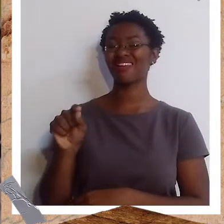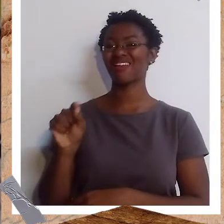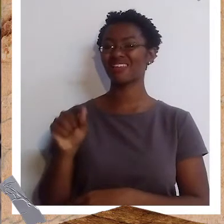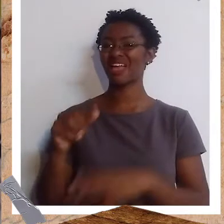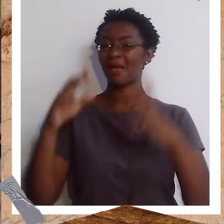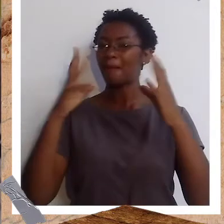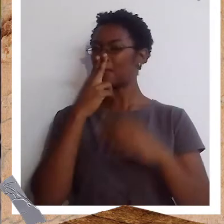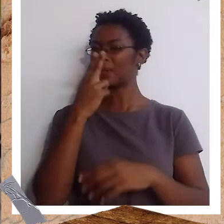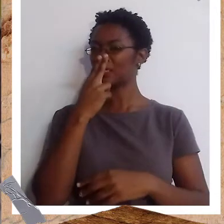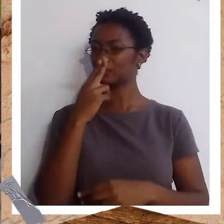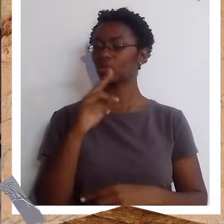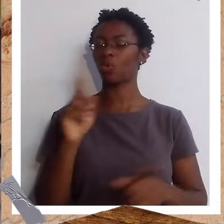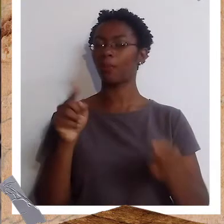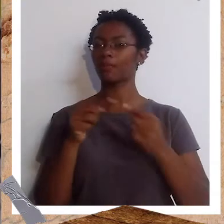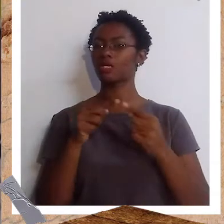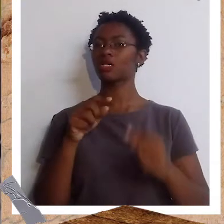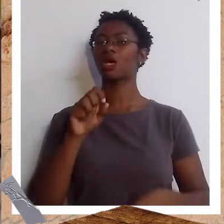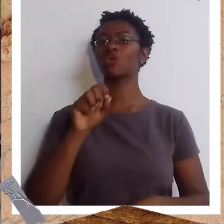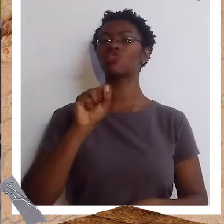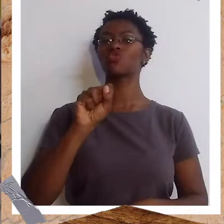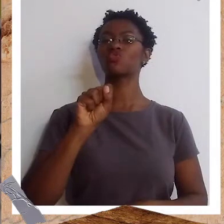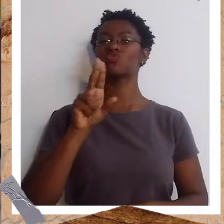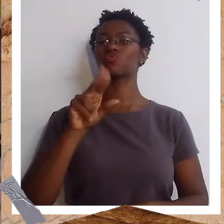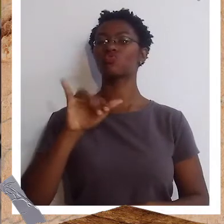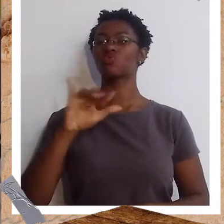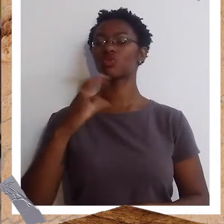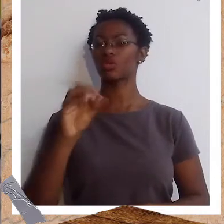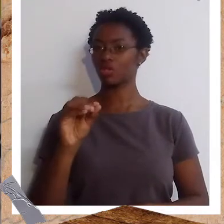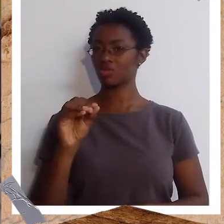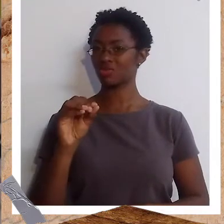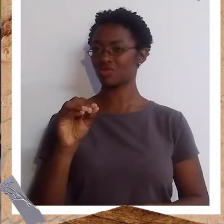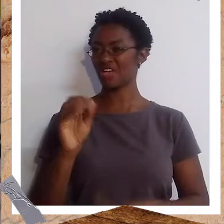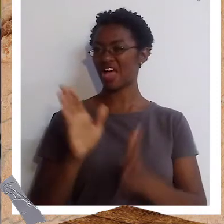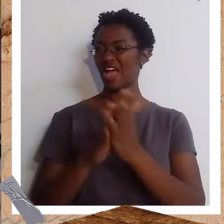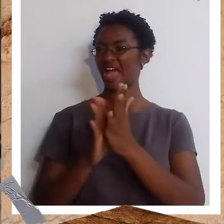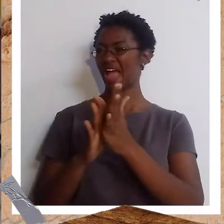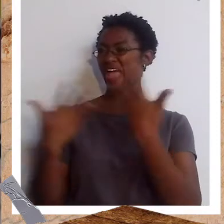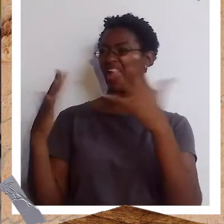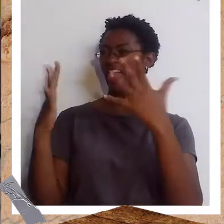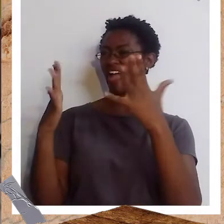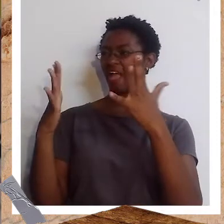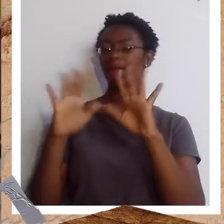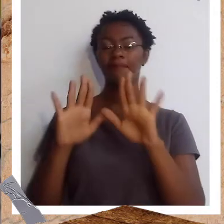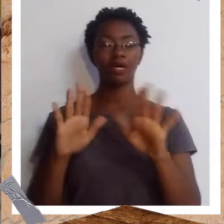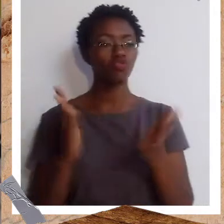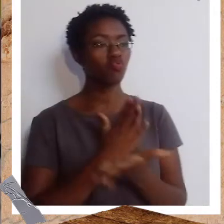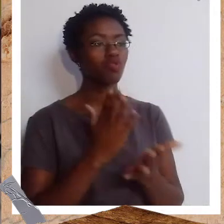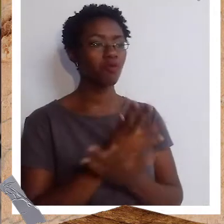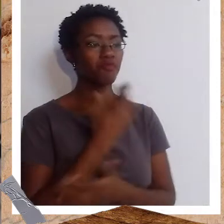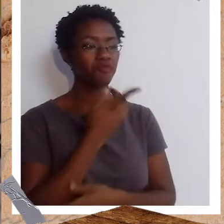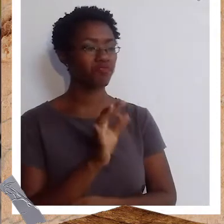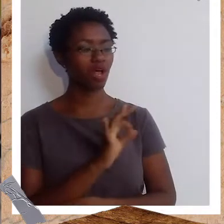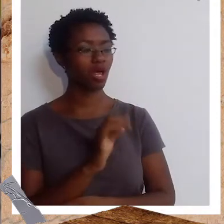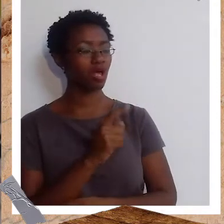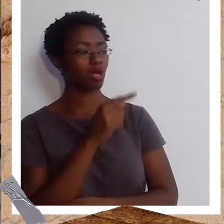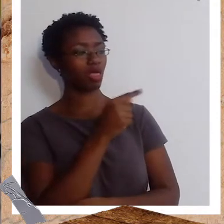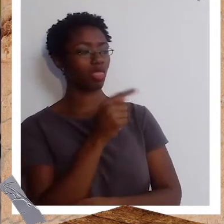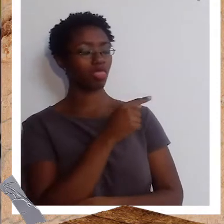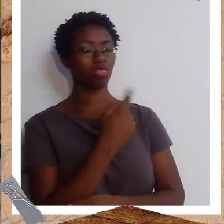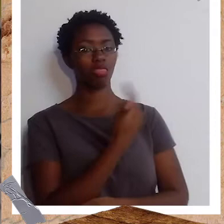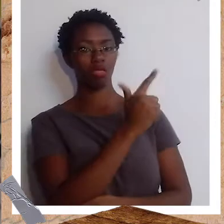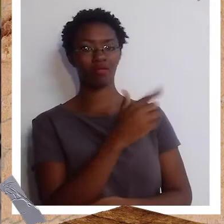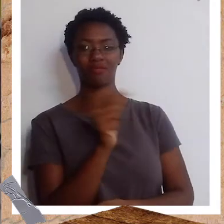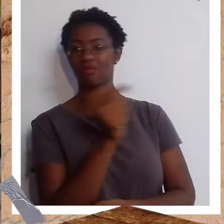né? E o Heitor dos Prazeres também foi premiado, e ninguém diz isso, e os livros não dizem isso, né? Então, eu queria que a